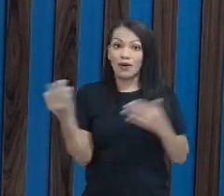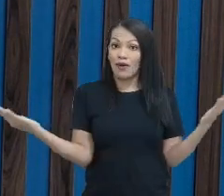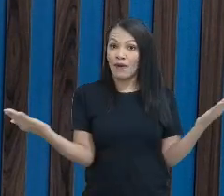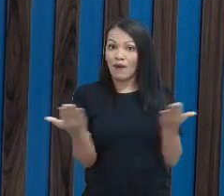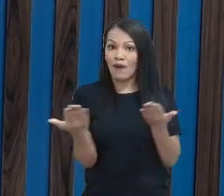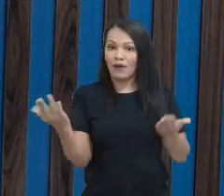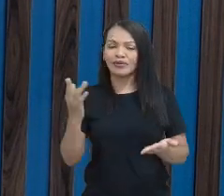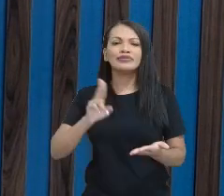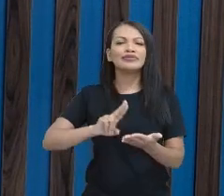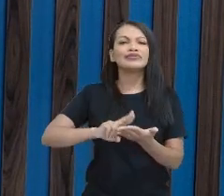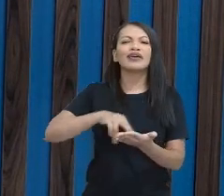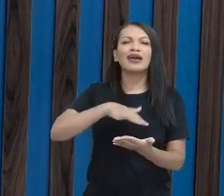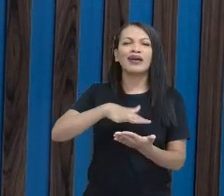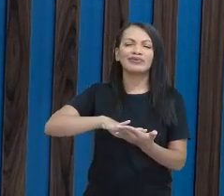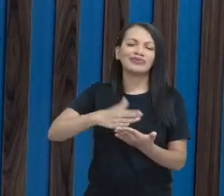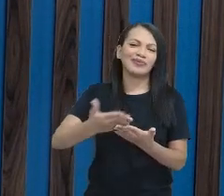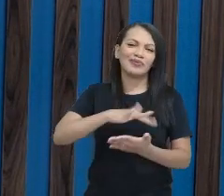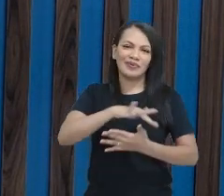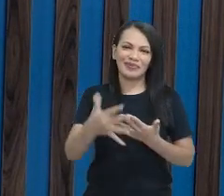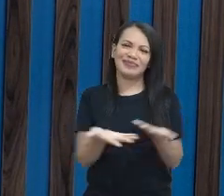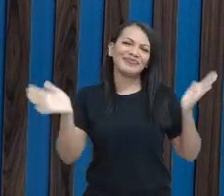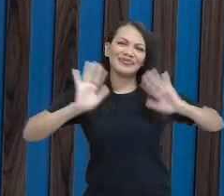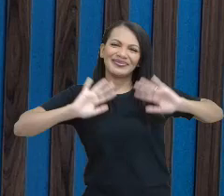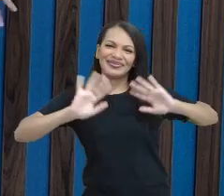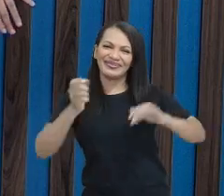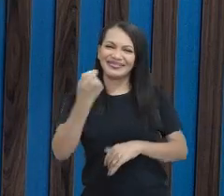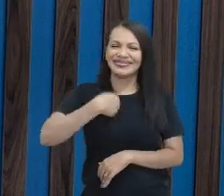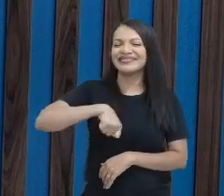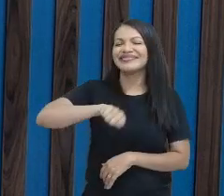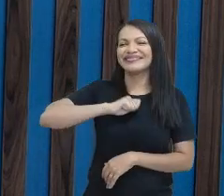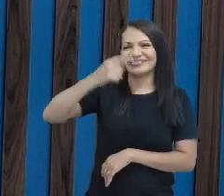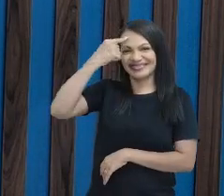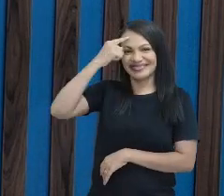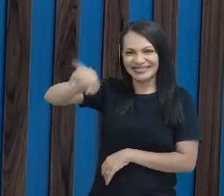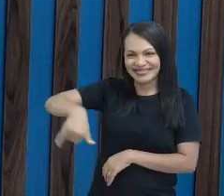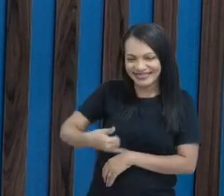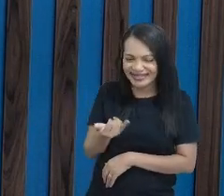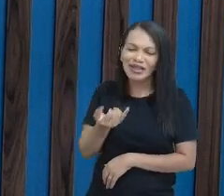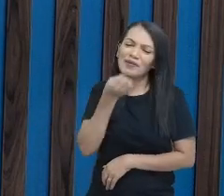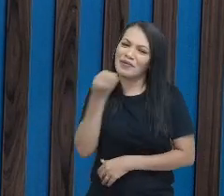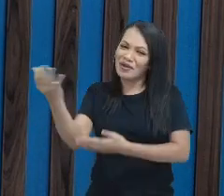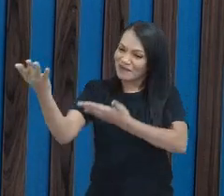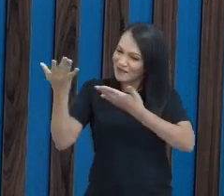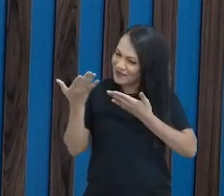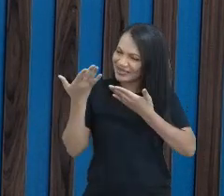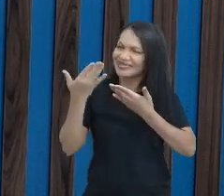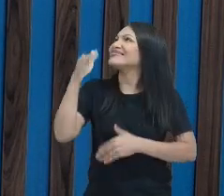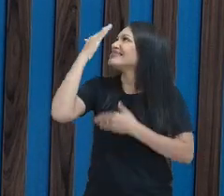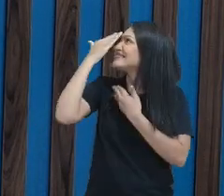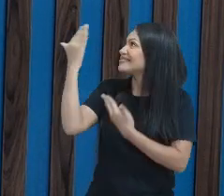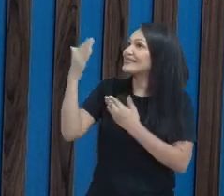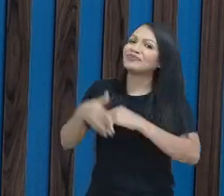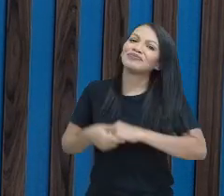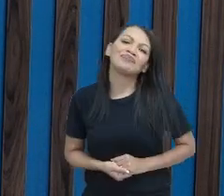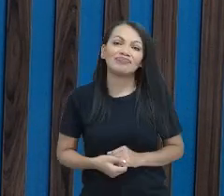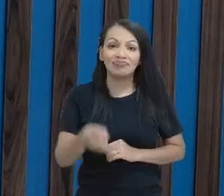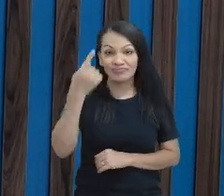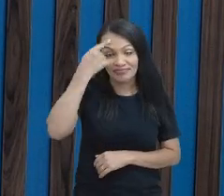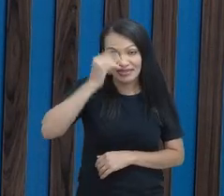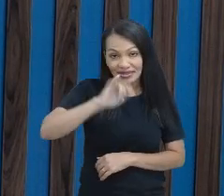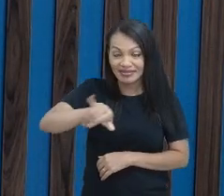nossa tradução para Libras é a Jéssica. Bem-vinda, Jéssica. Espero que você goste dessa aula. Jéssica faz